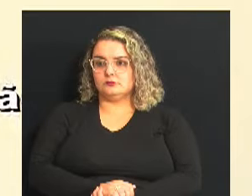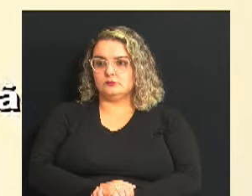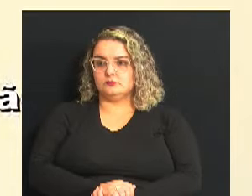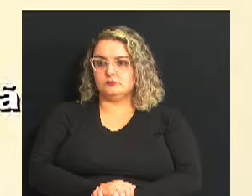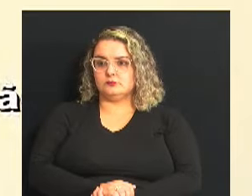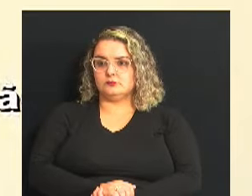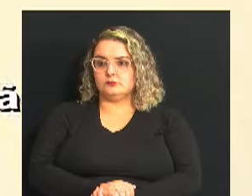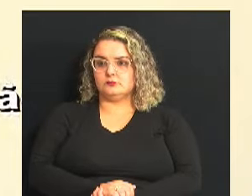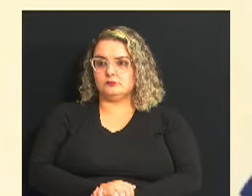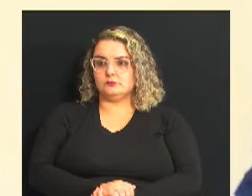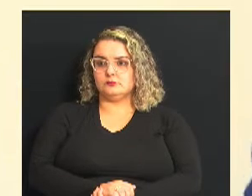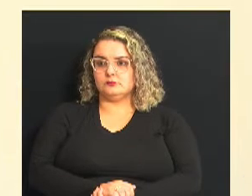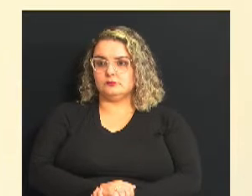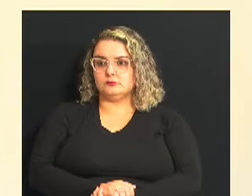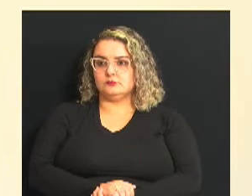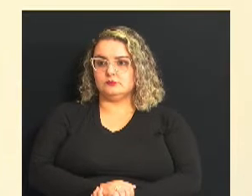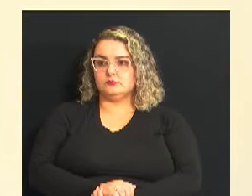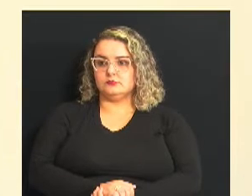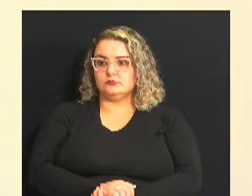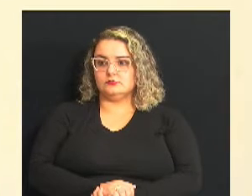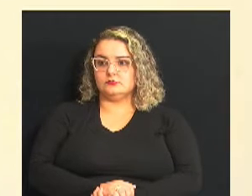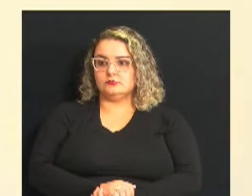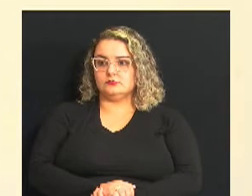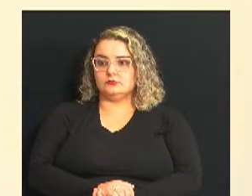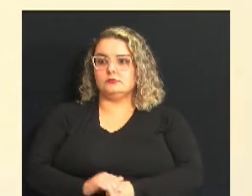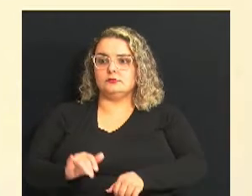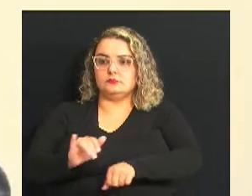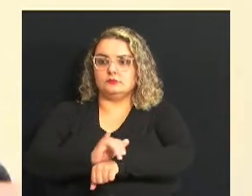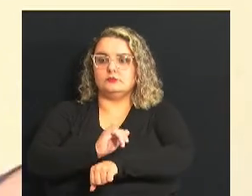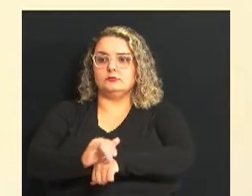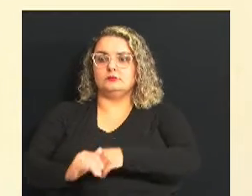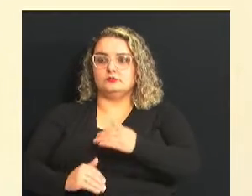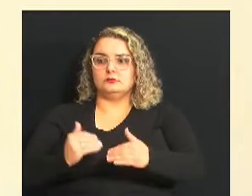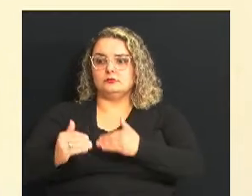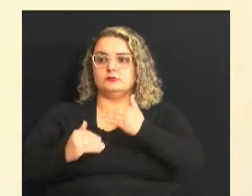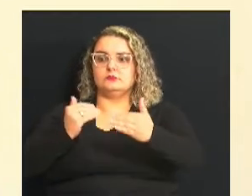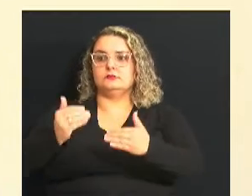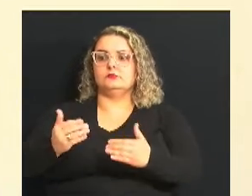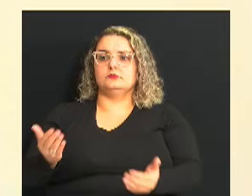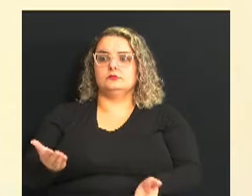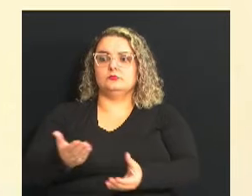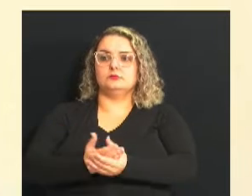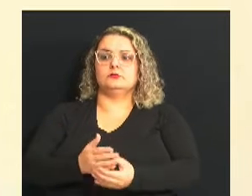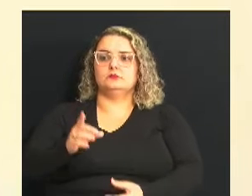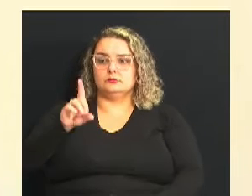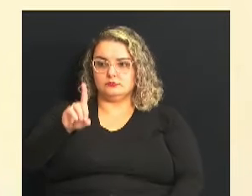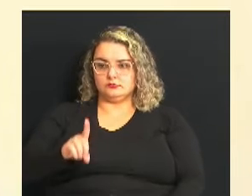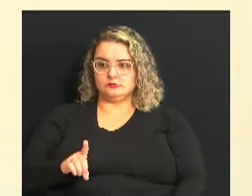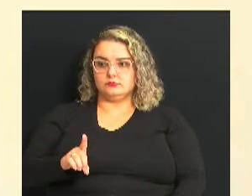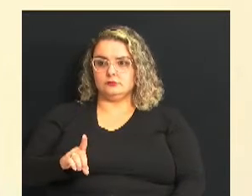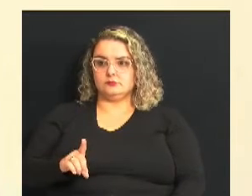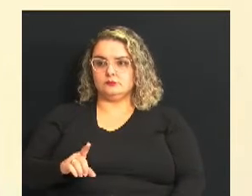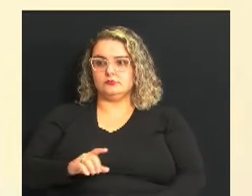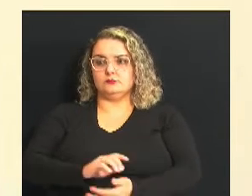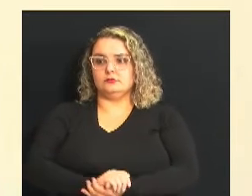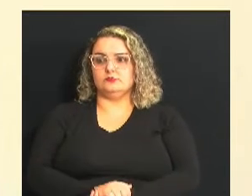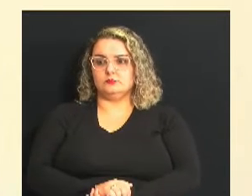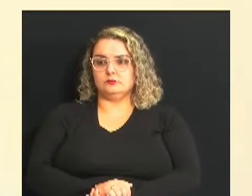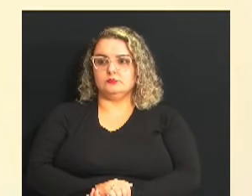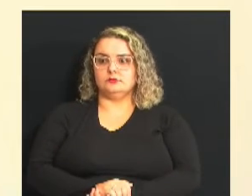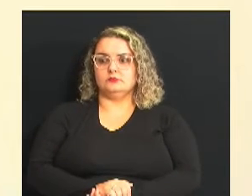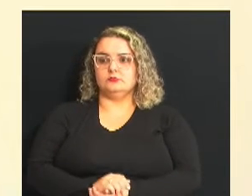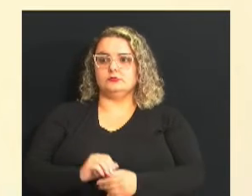É uma das ferramentas que nos ajudam a criar os processos da diretoria, né, para que nós consigamos trabalhar de